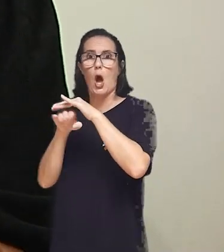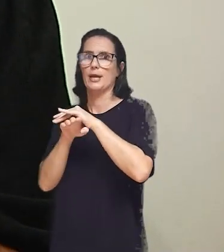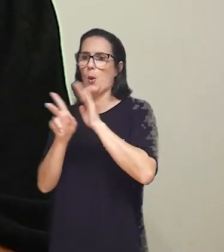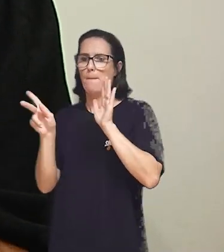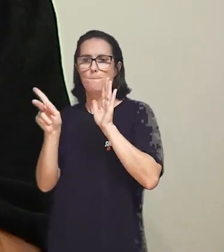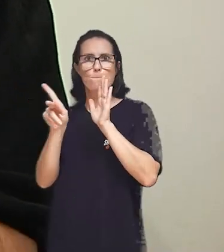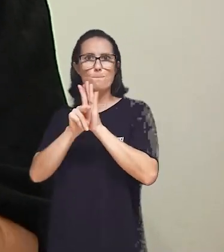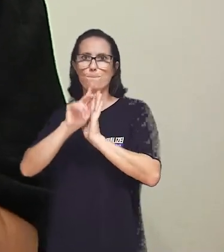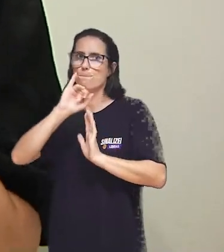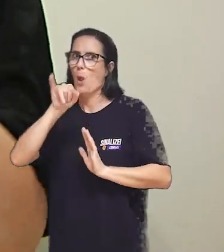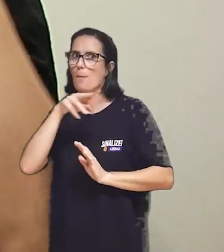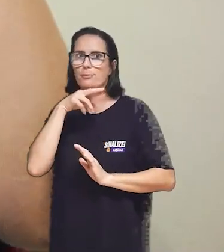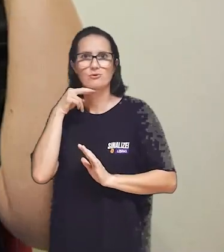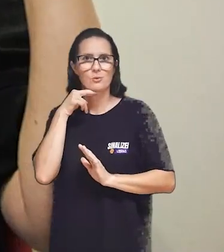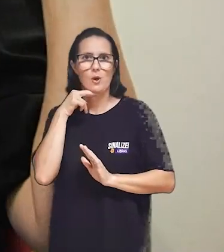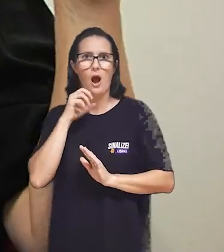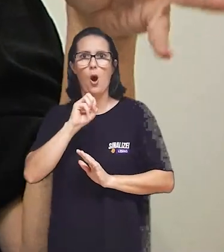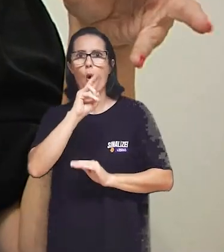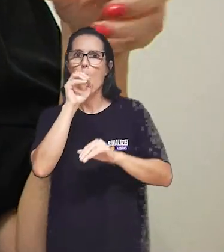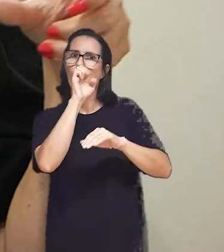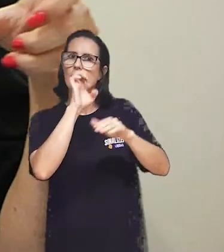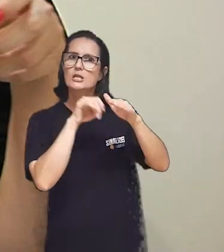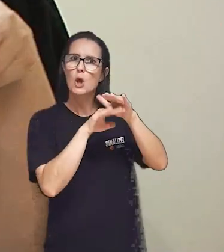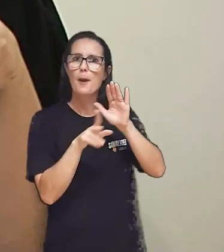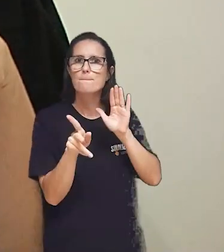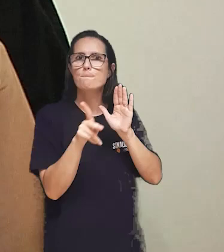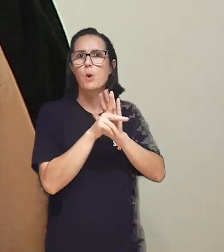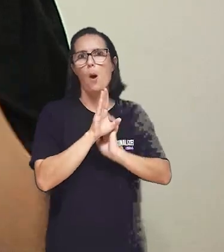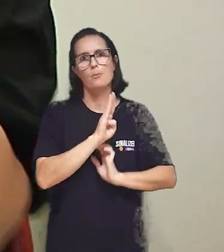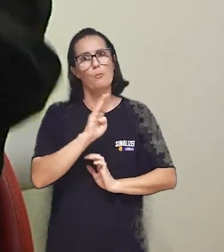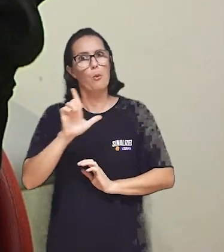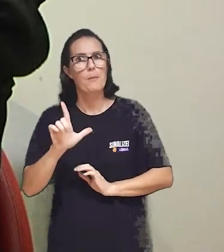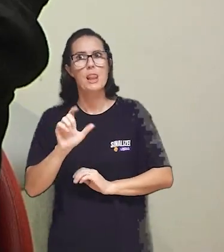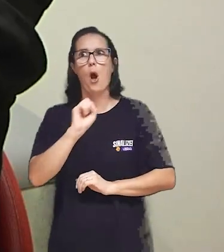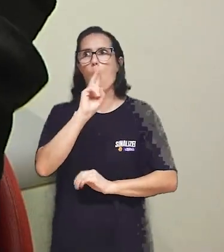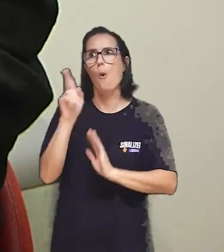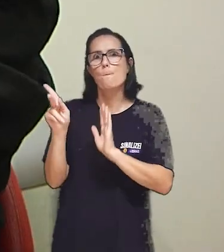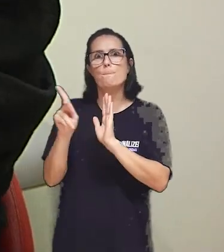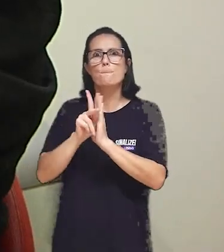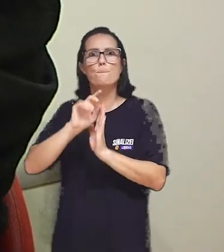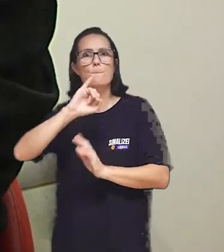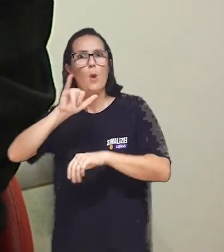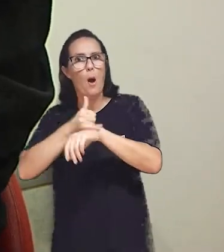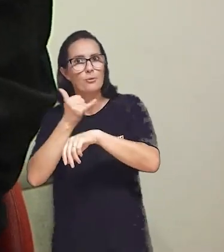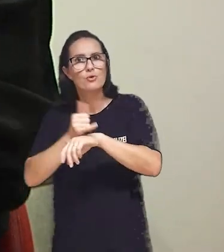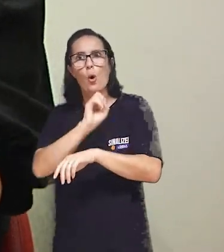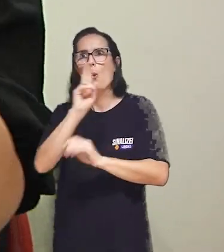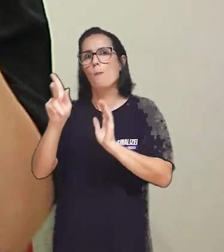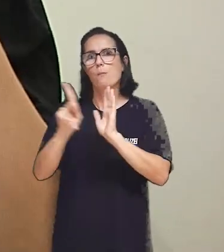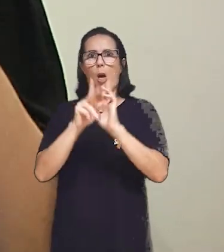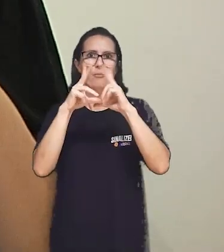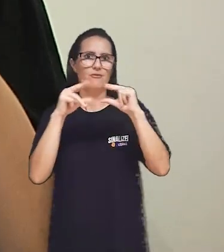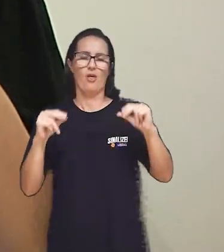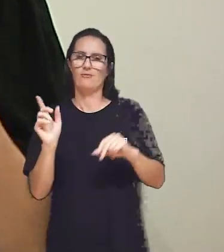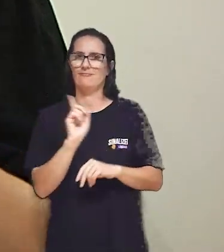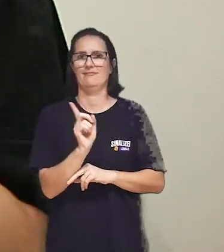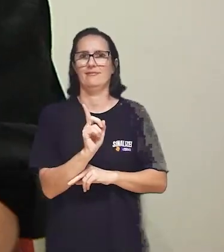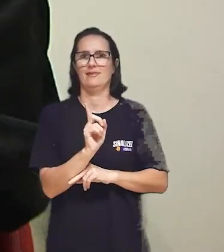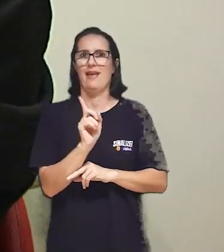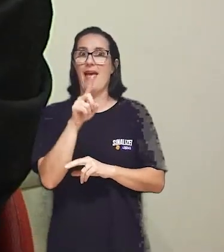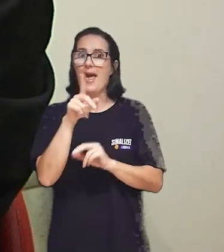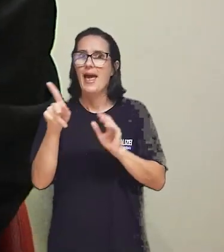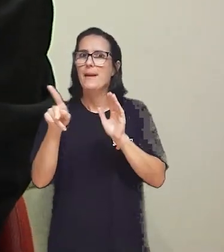de Jaraguá, nós não falamos no estoque de Blumenau, de Joinville, de Florianópolis, nós falamos do estoque da